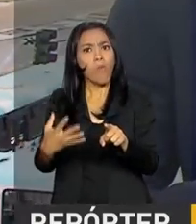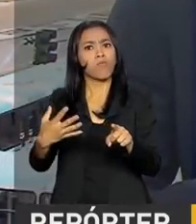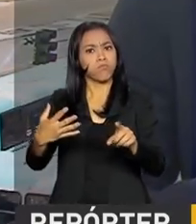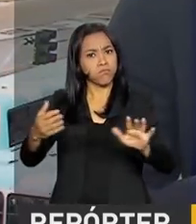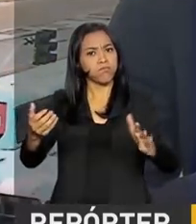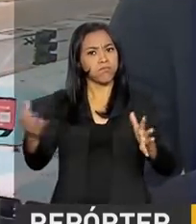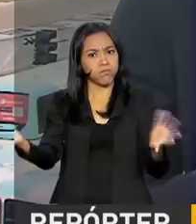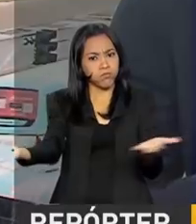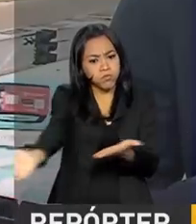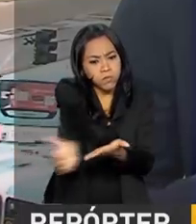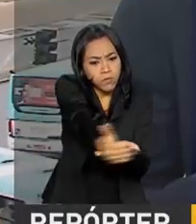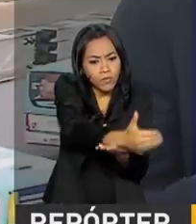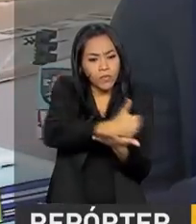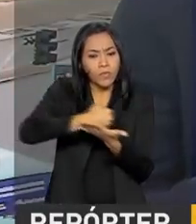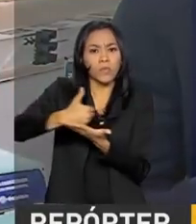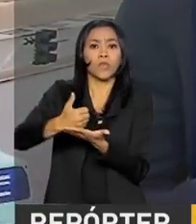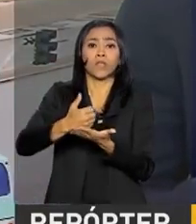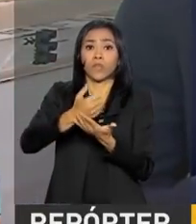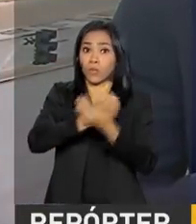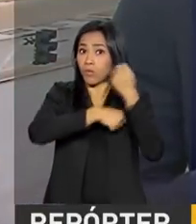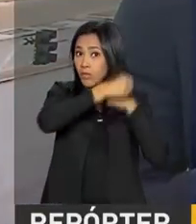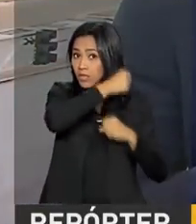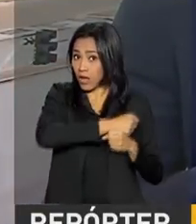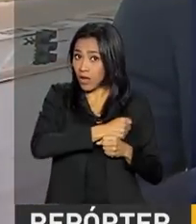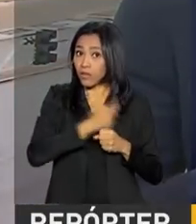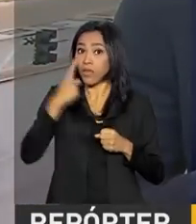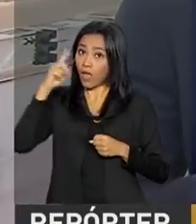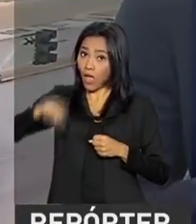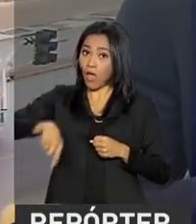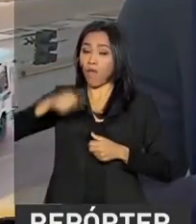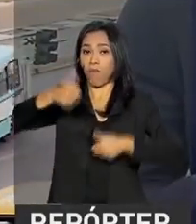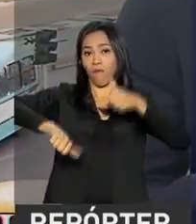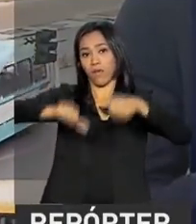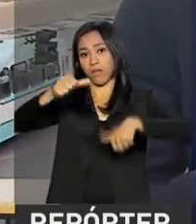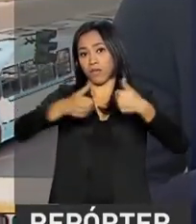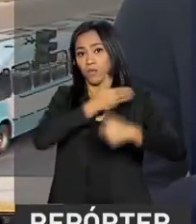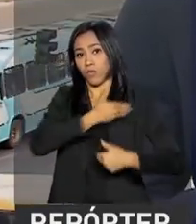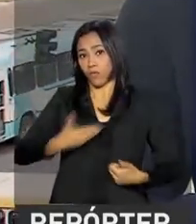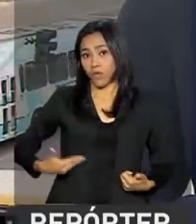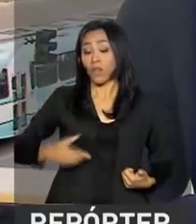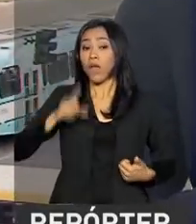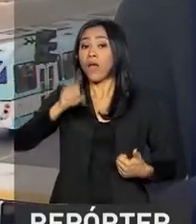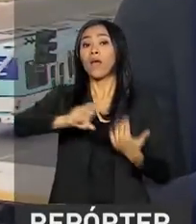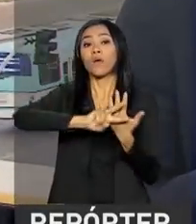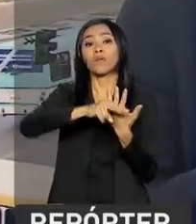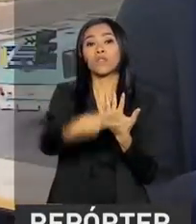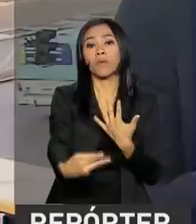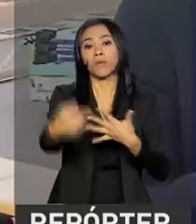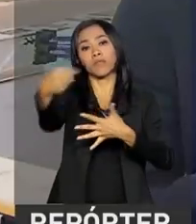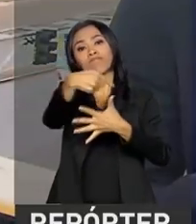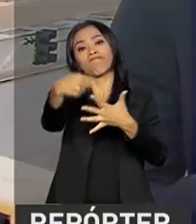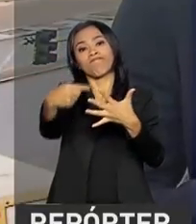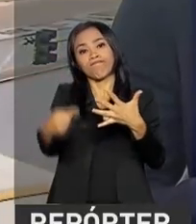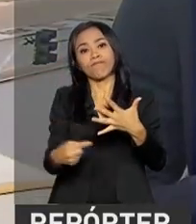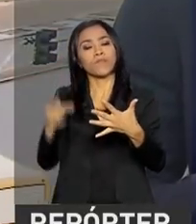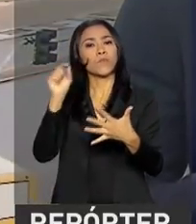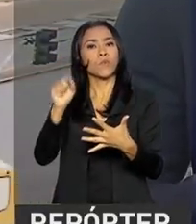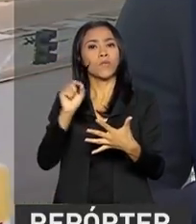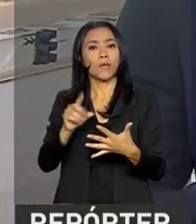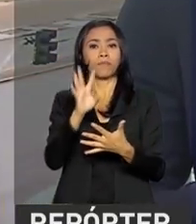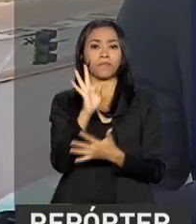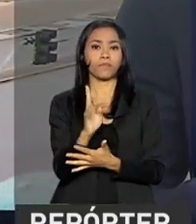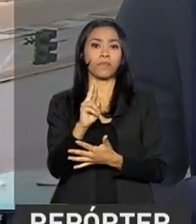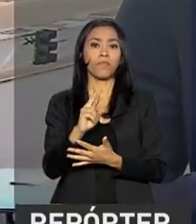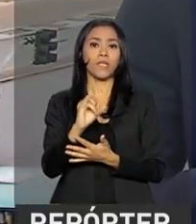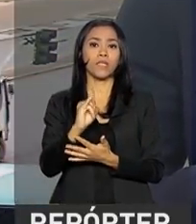ano passado de acordo com a avaliação do governo foi resultado de algo os fatores entre eles a elevação da tributação sobre o